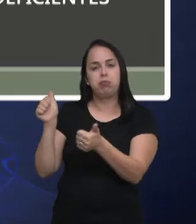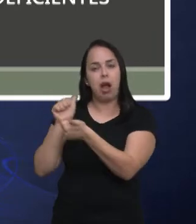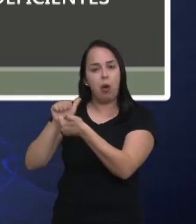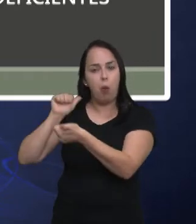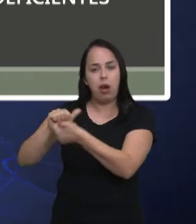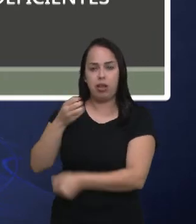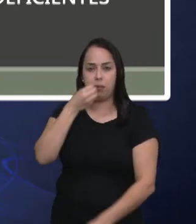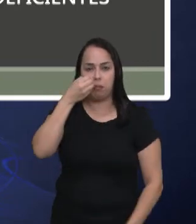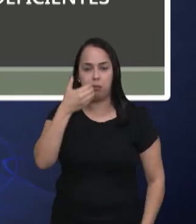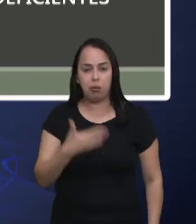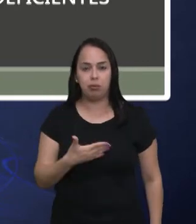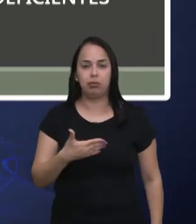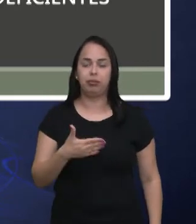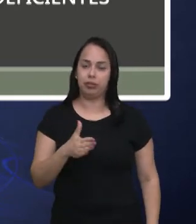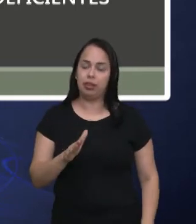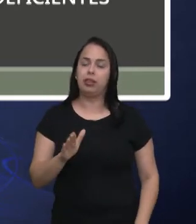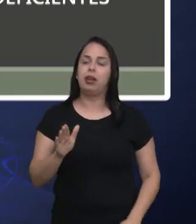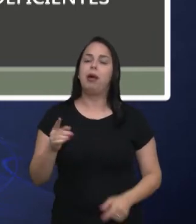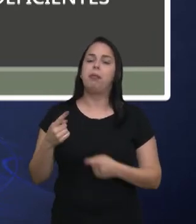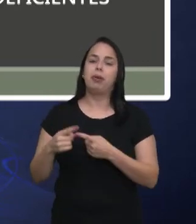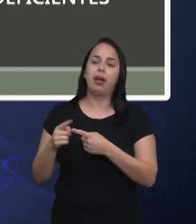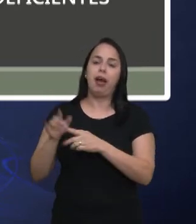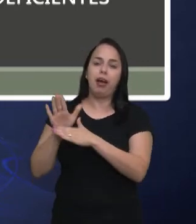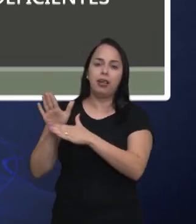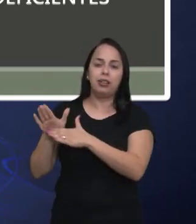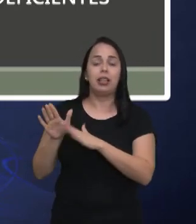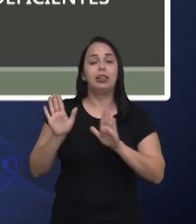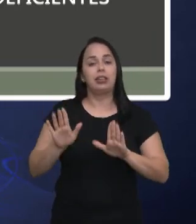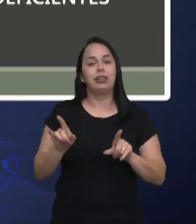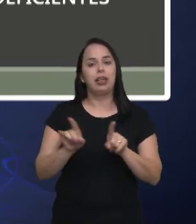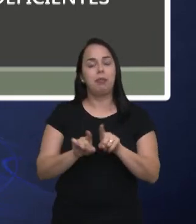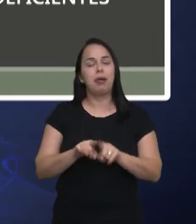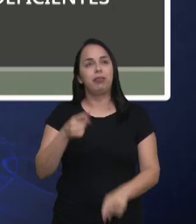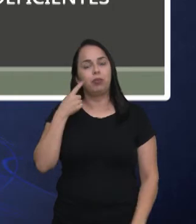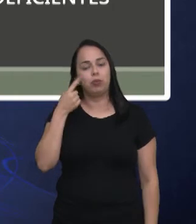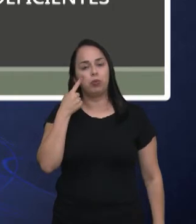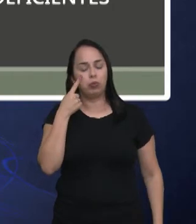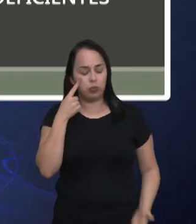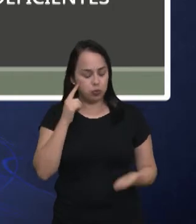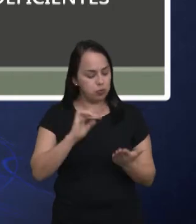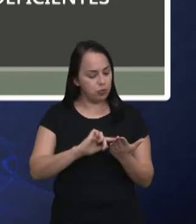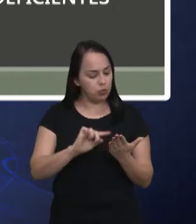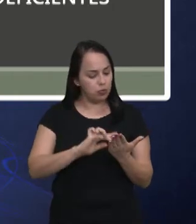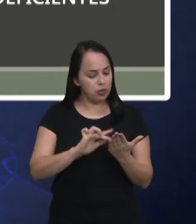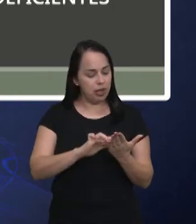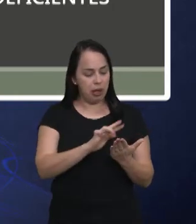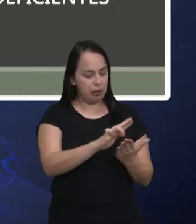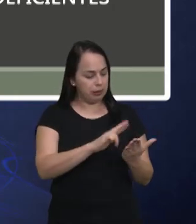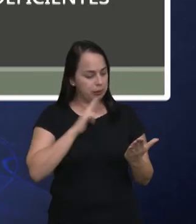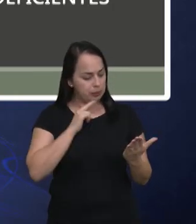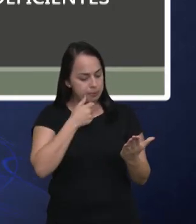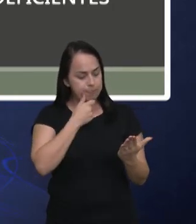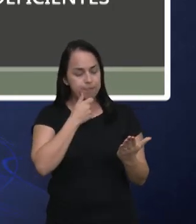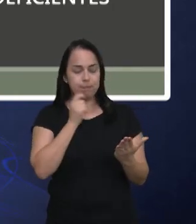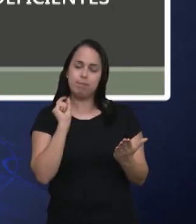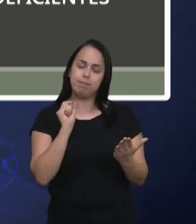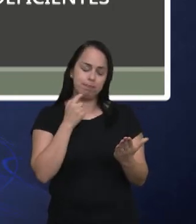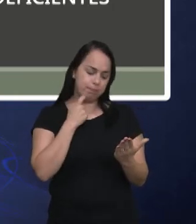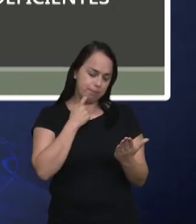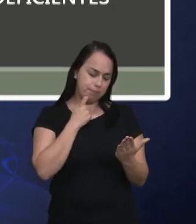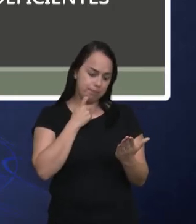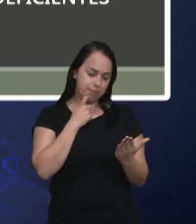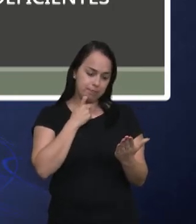manter toda a situação. Aliás, vou olhar aqui a Débora, o que ela me diz. Vou olhar